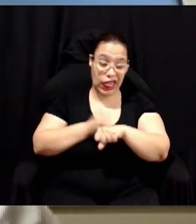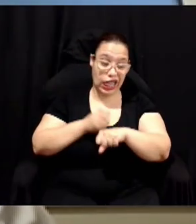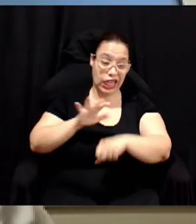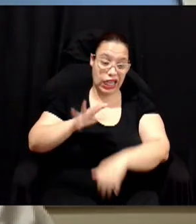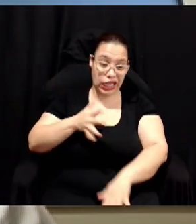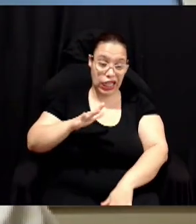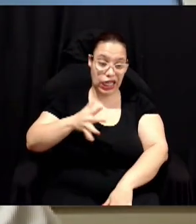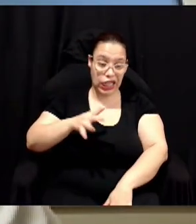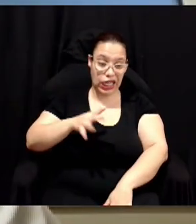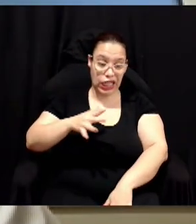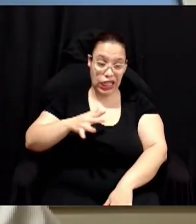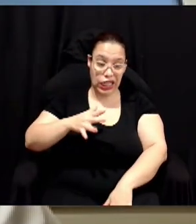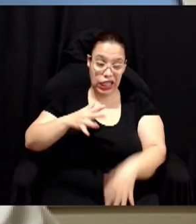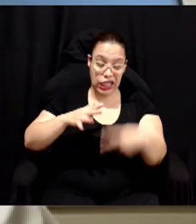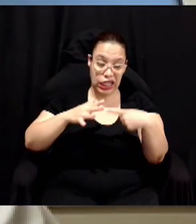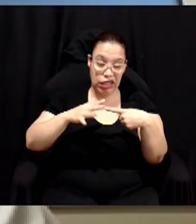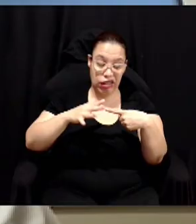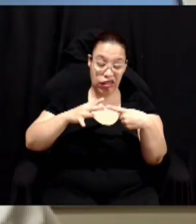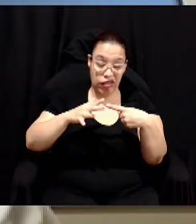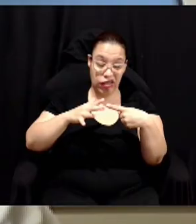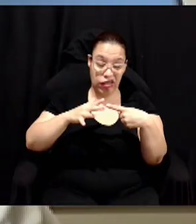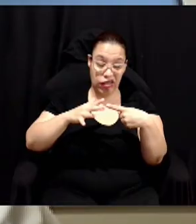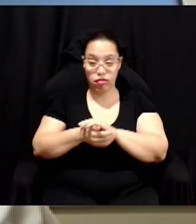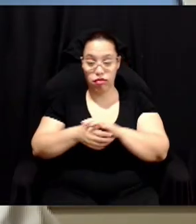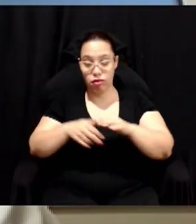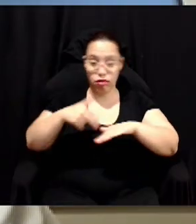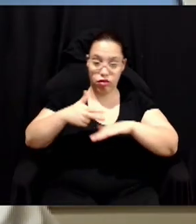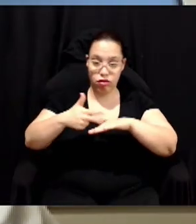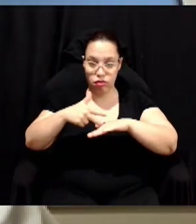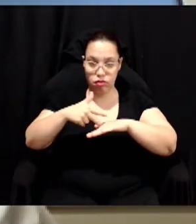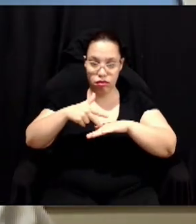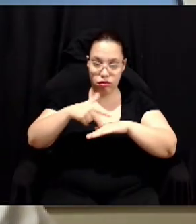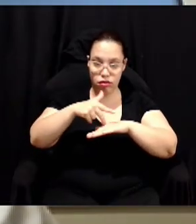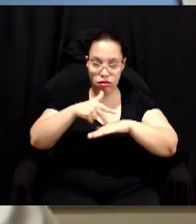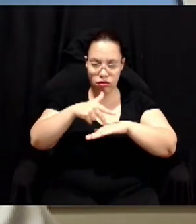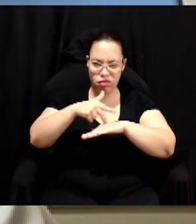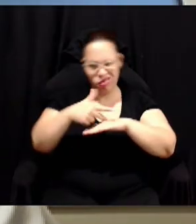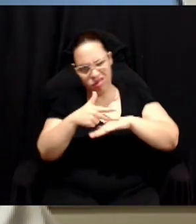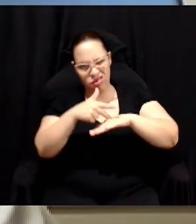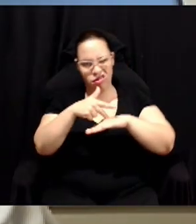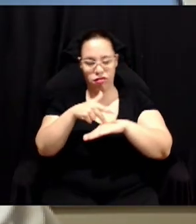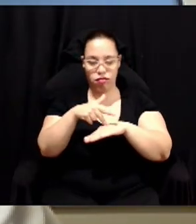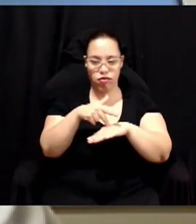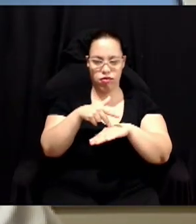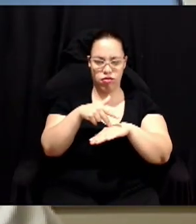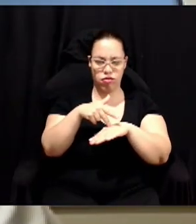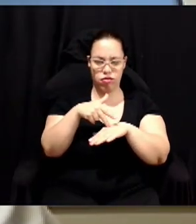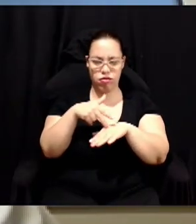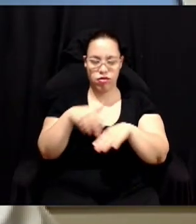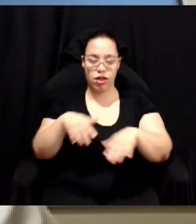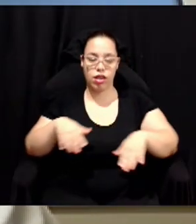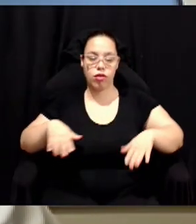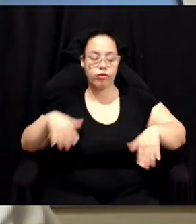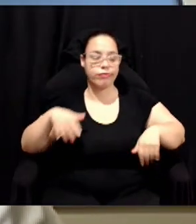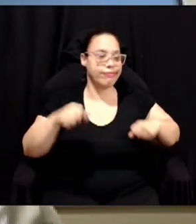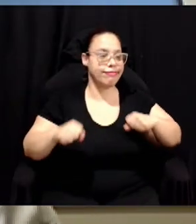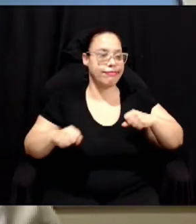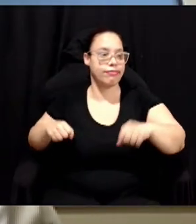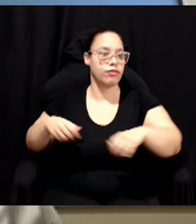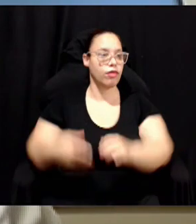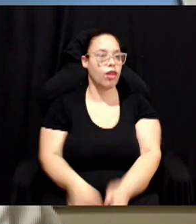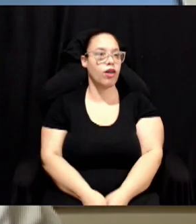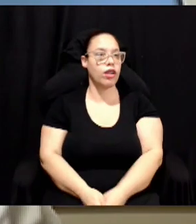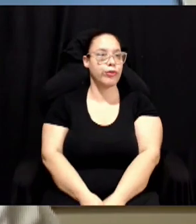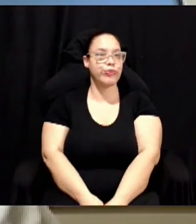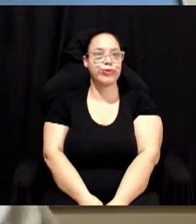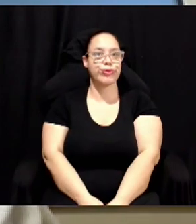surge aquelas oscilações do caminhar. Sabe aquele caminhar sem mexer os braços, com o corpo fletido? Tudo isso